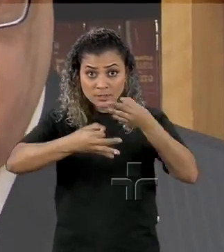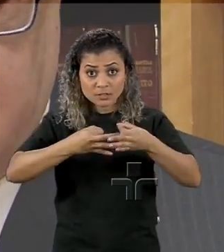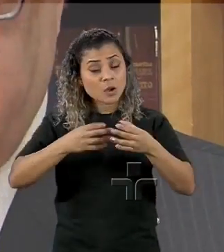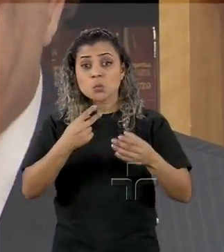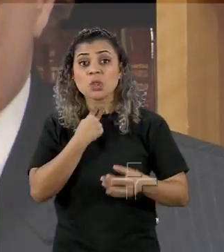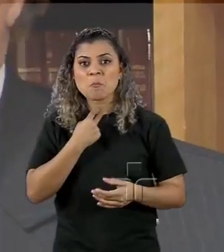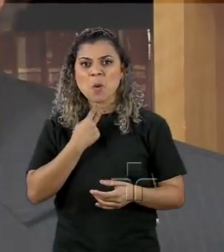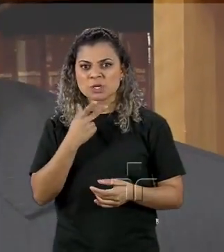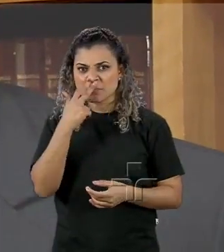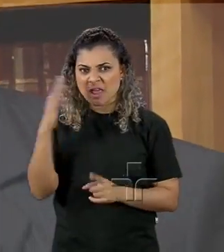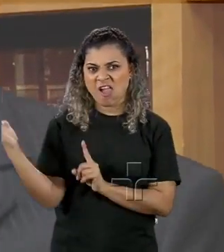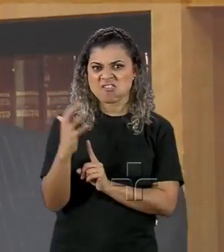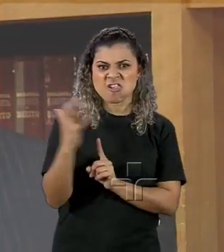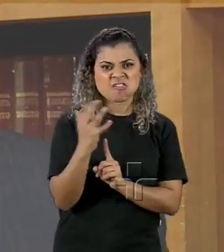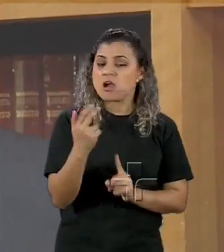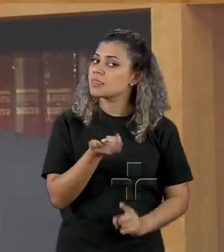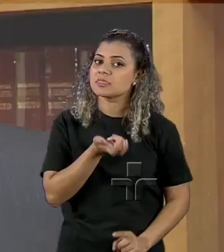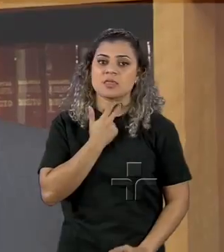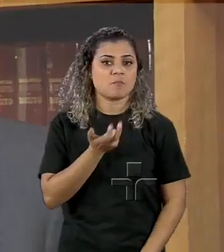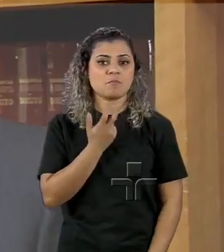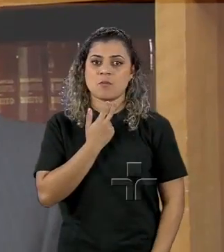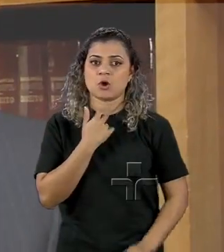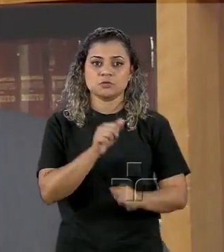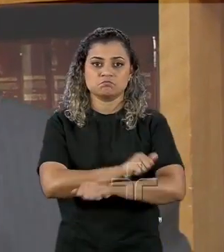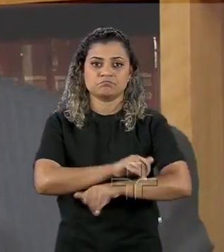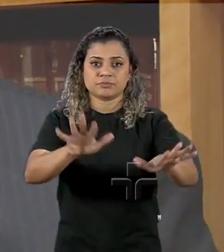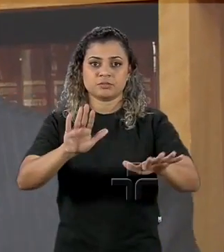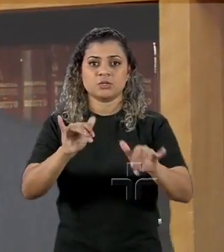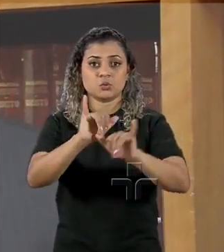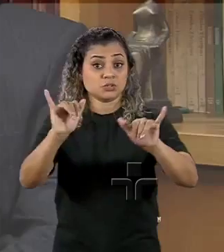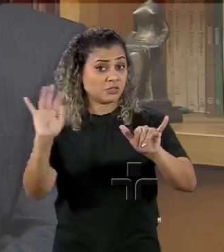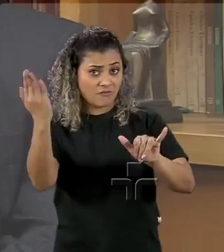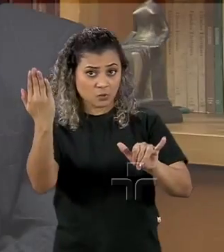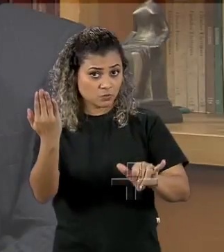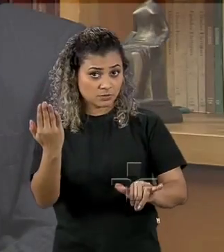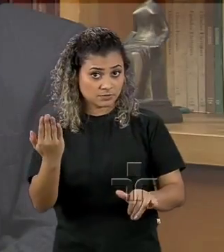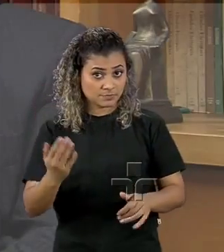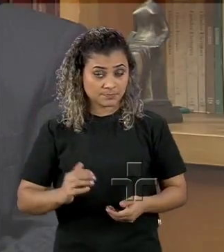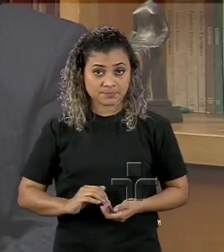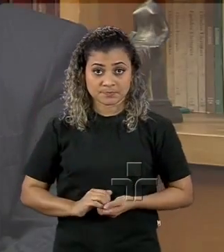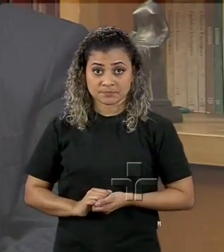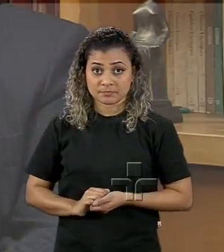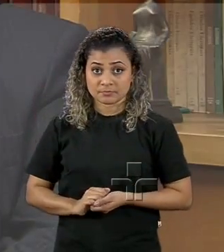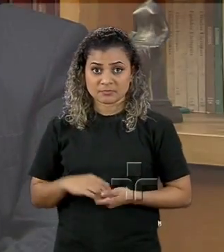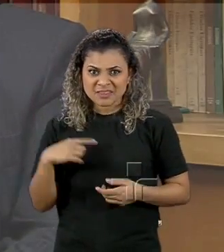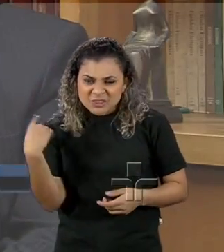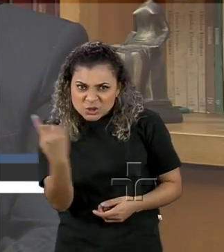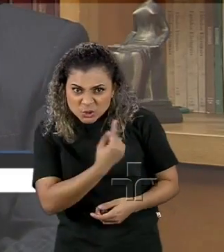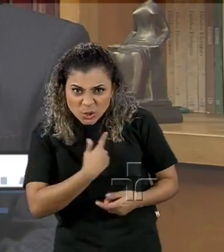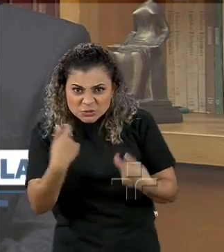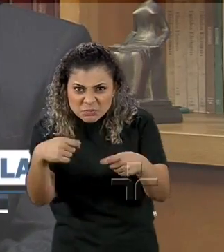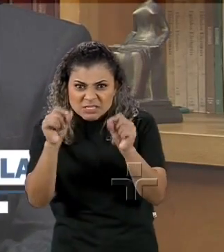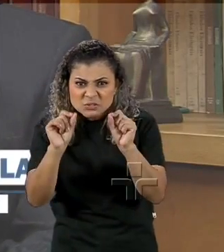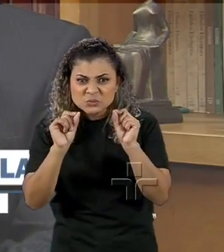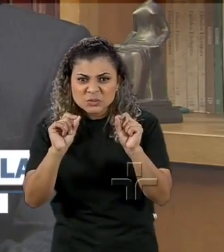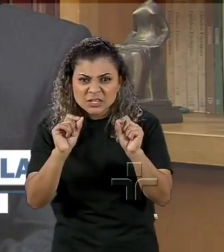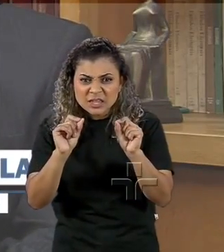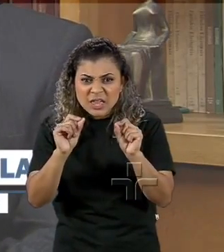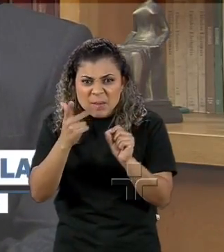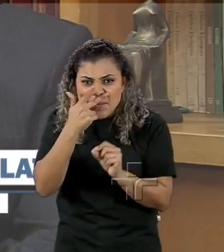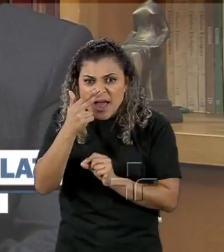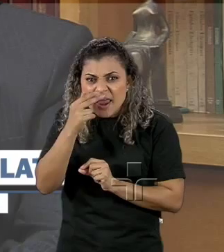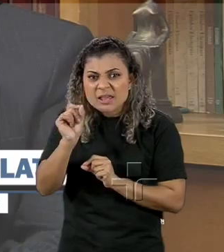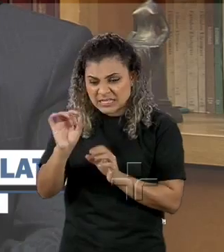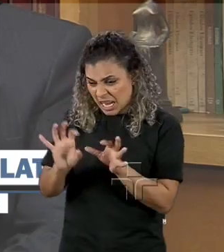pode ser usado para permitir a difusão de notícias falsas. Quer dizer que então nós devemos prestigiar